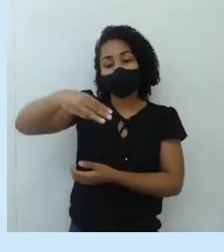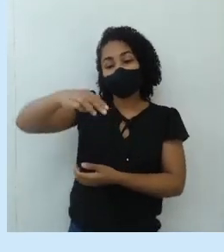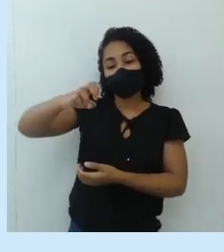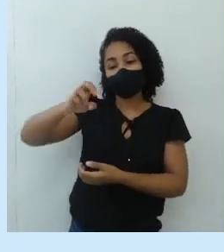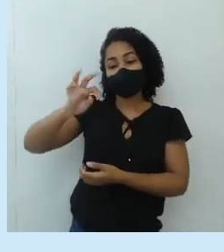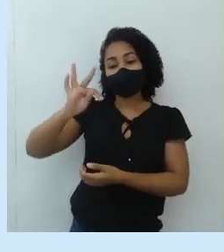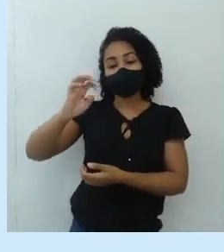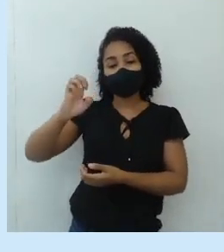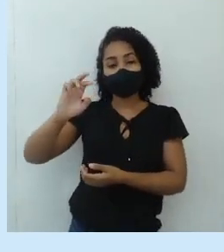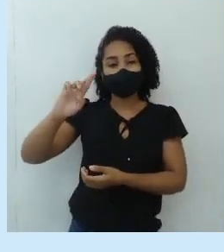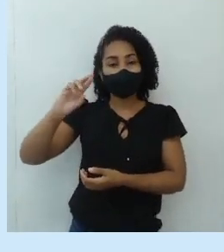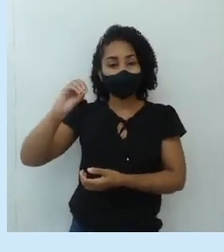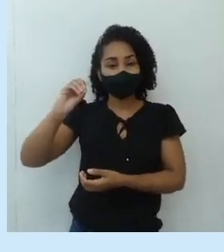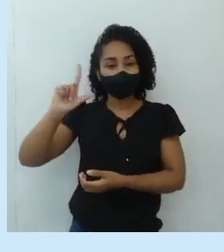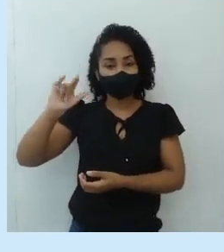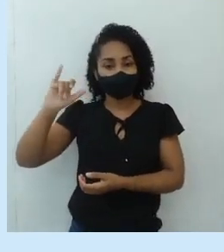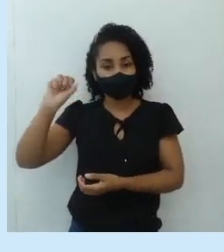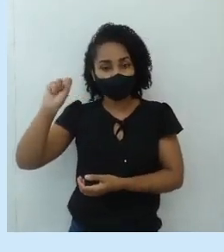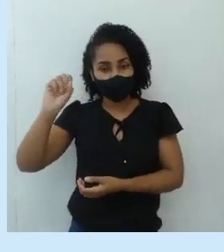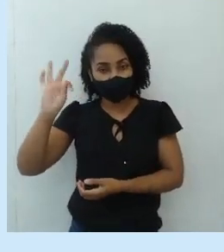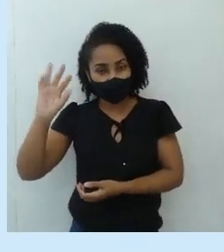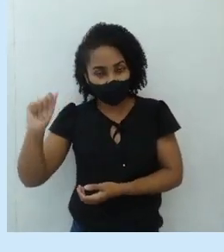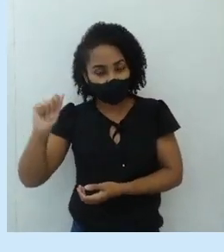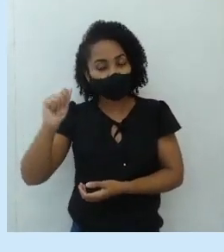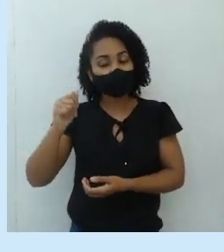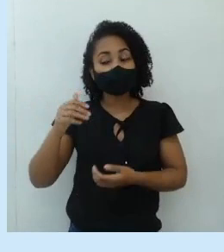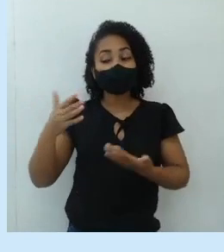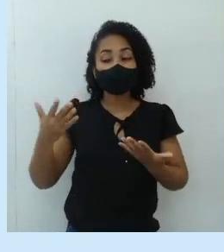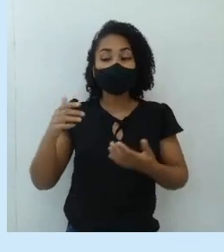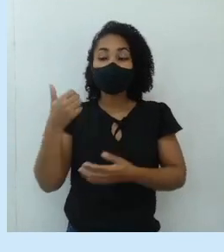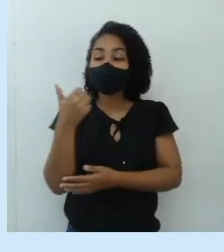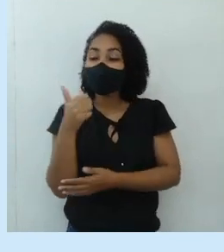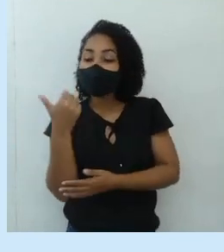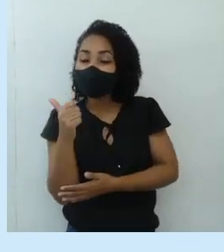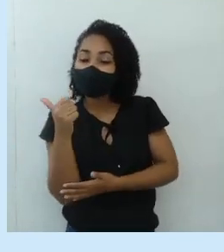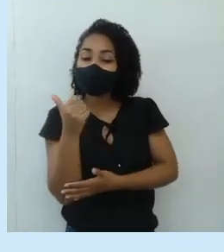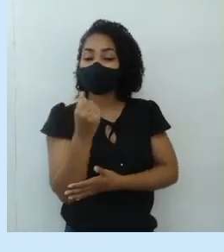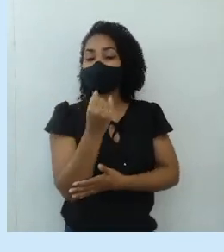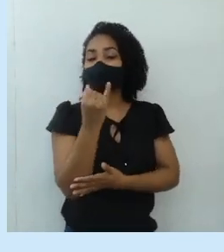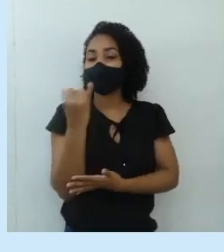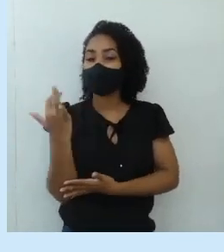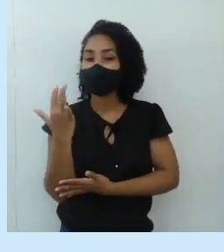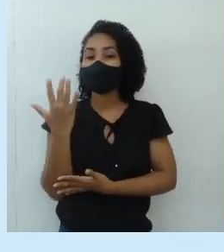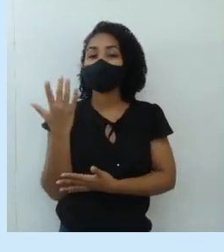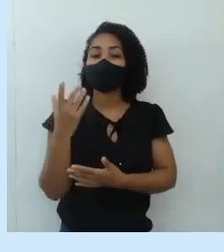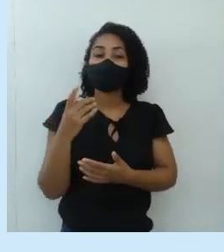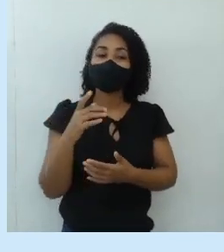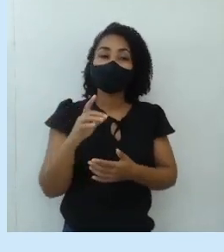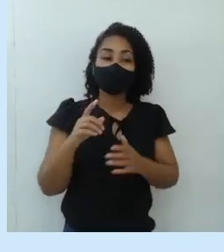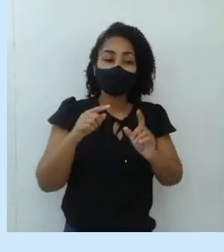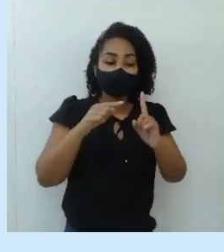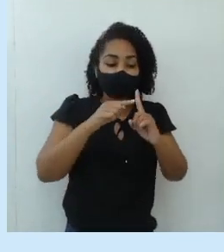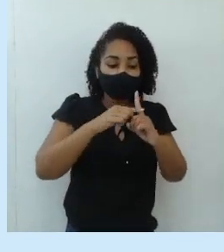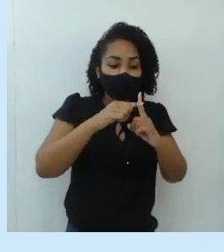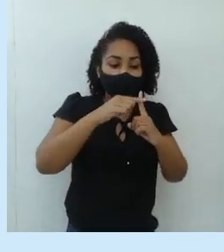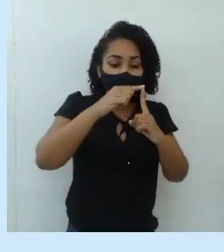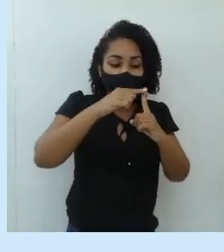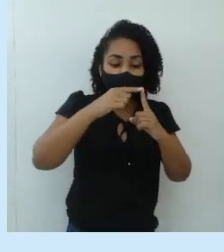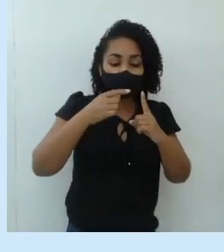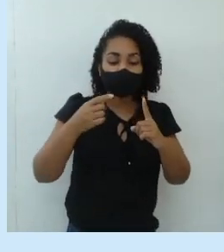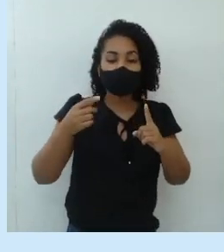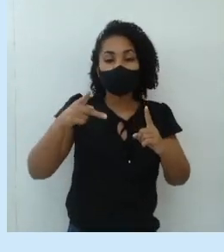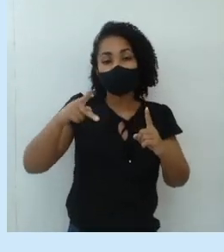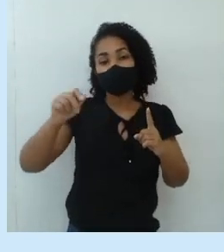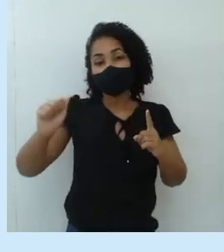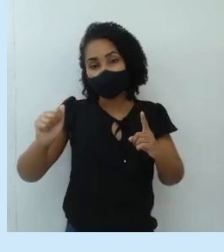meteorologista, que a partir das análises de dados, como a temperatura diária e a umidade da pressão